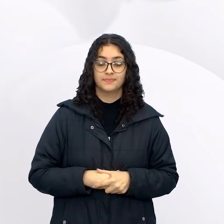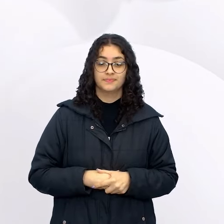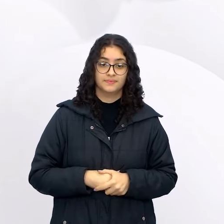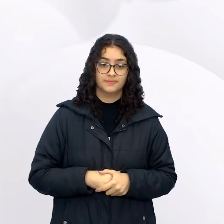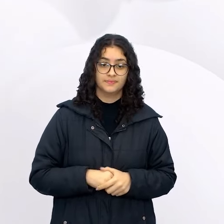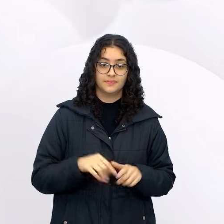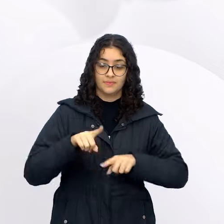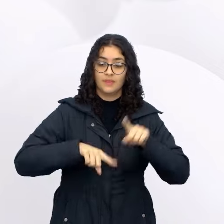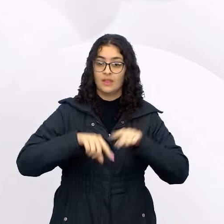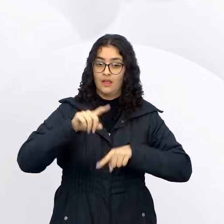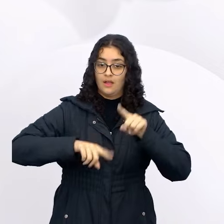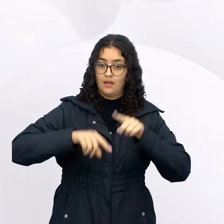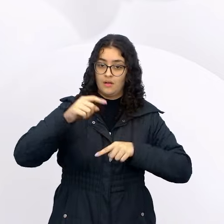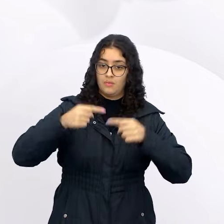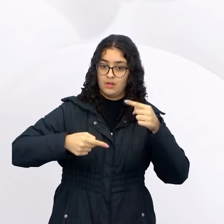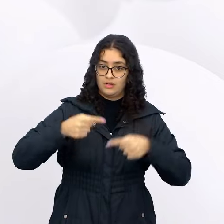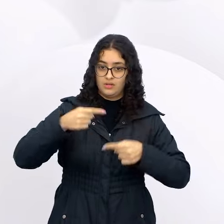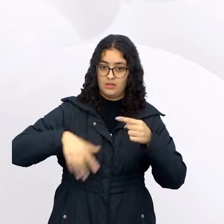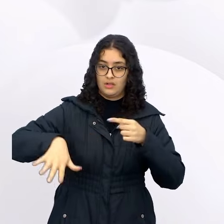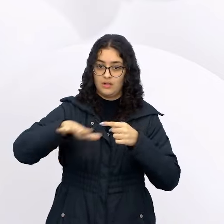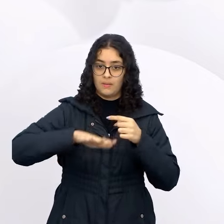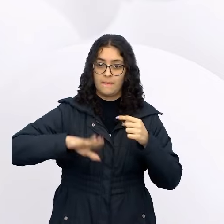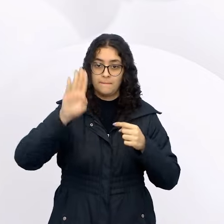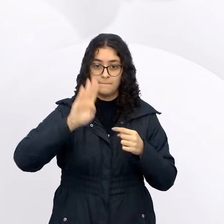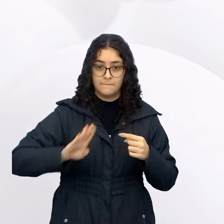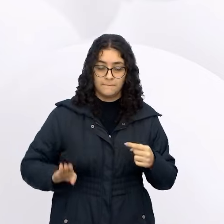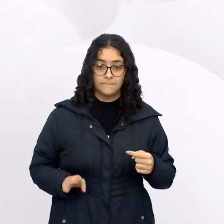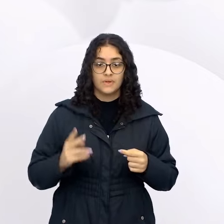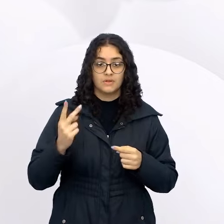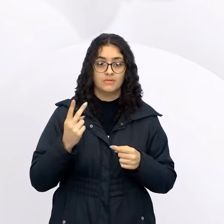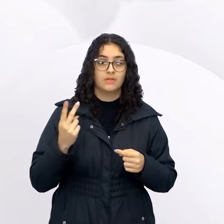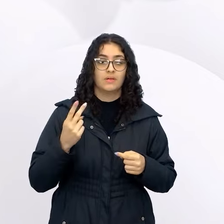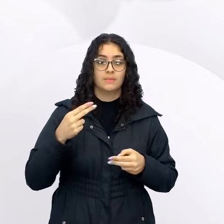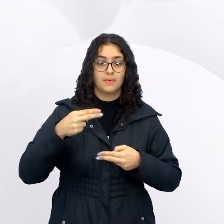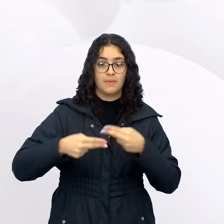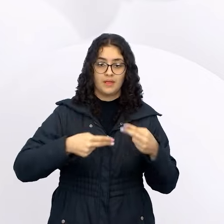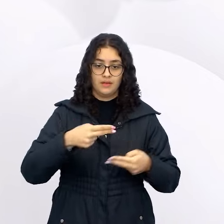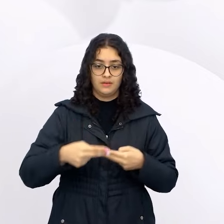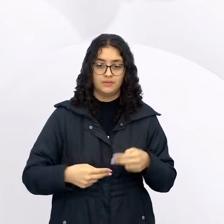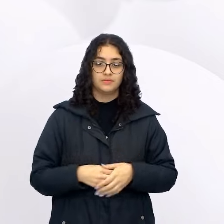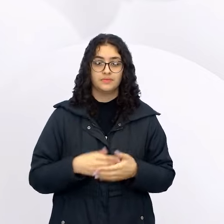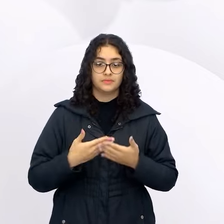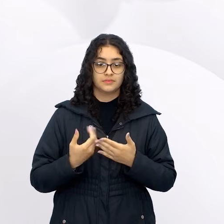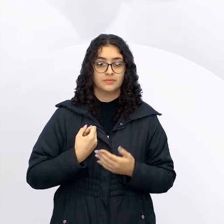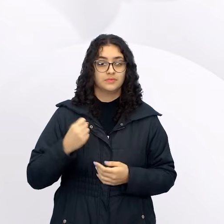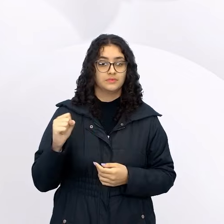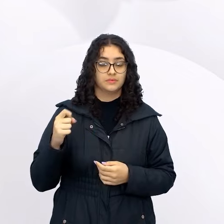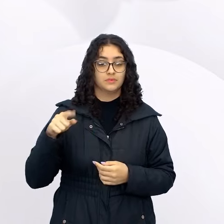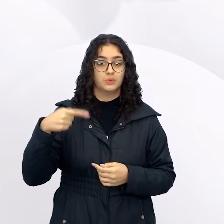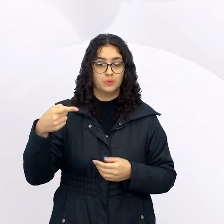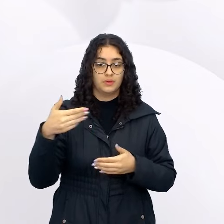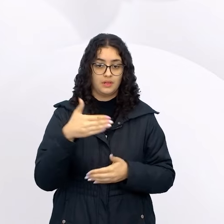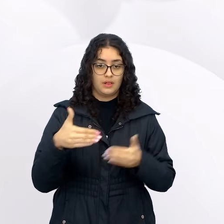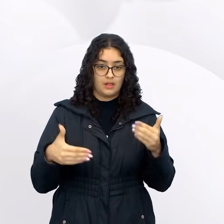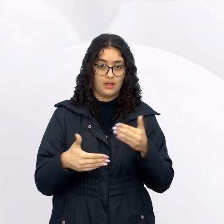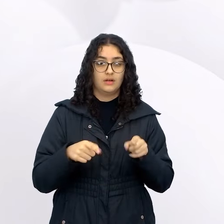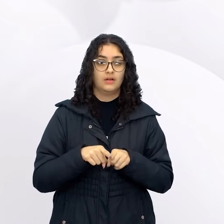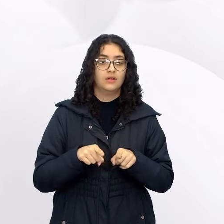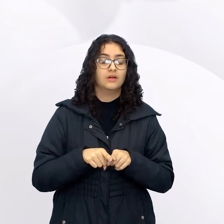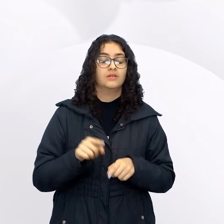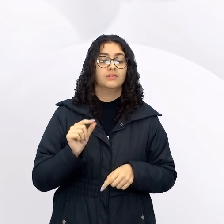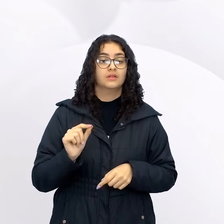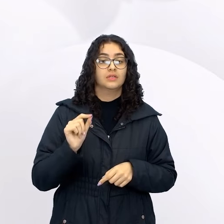O material de políticas ambientais no Brasil está na segunda série, aula 8, segundo bimestre. Aí a gente também tem no próximo slide,